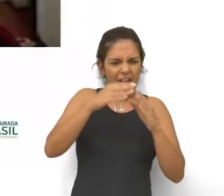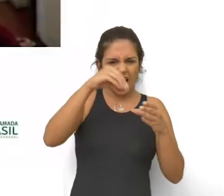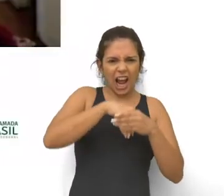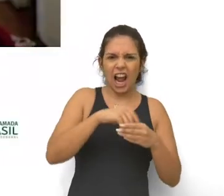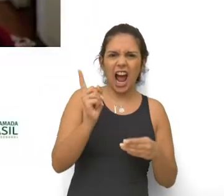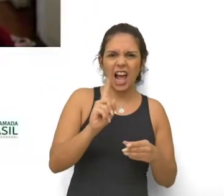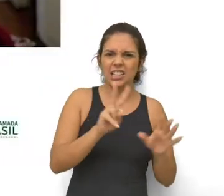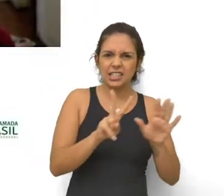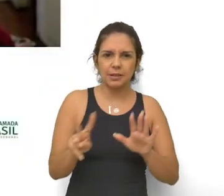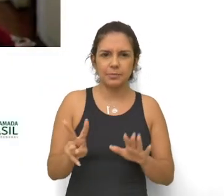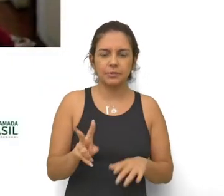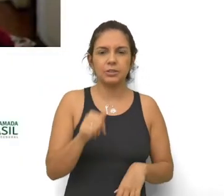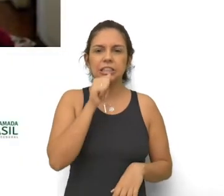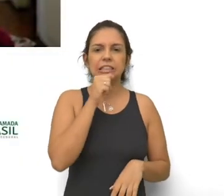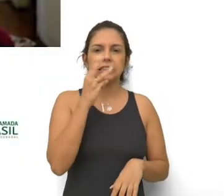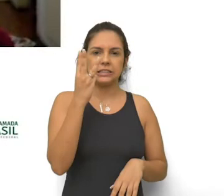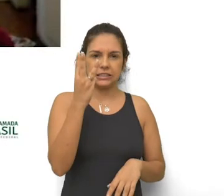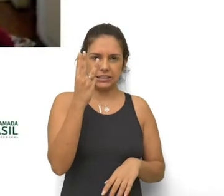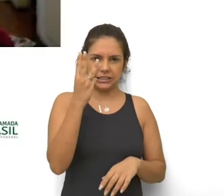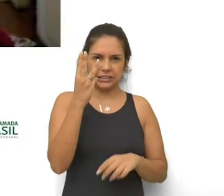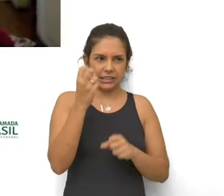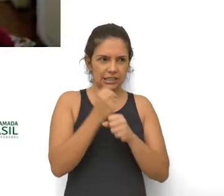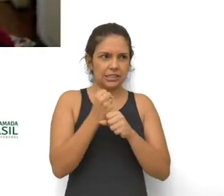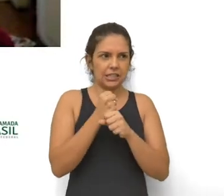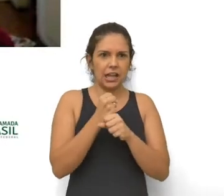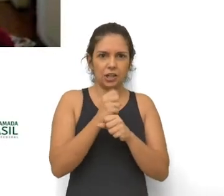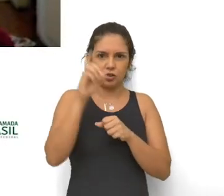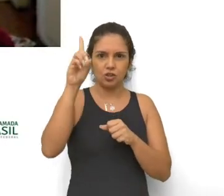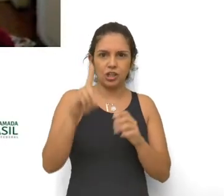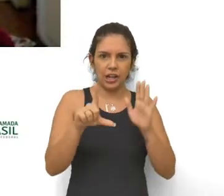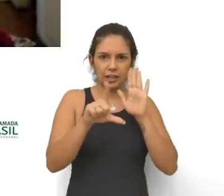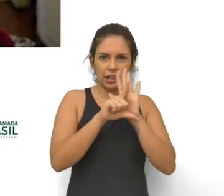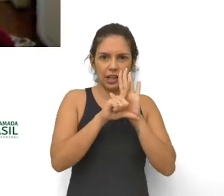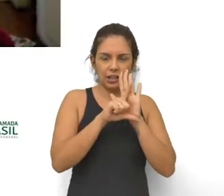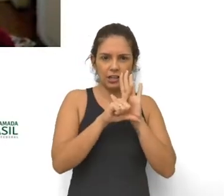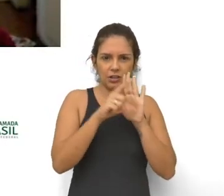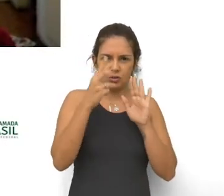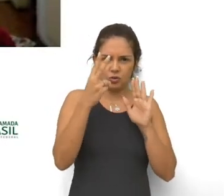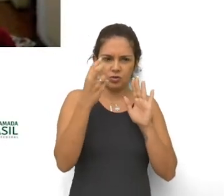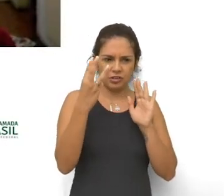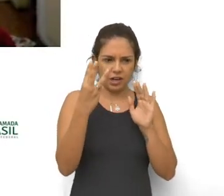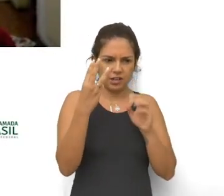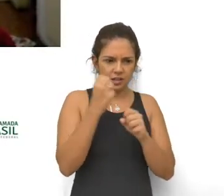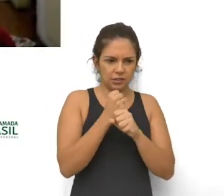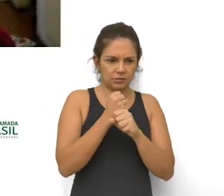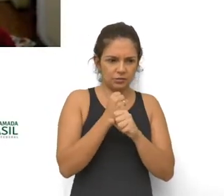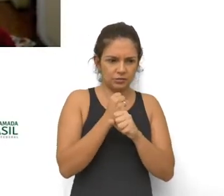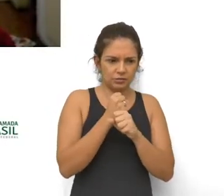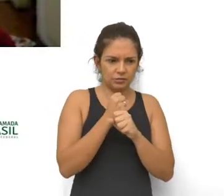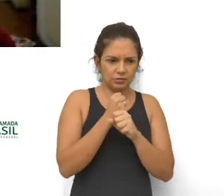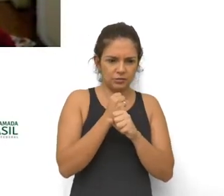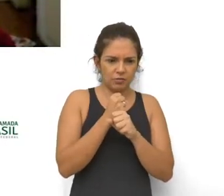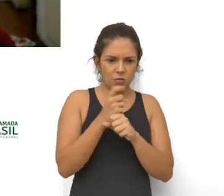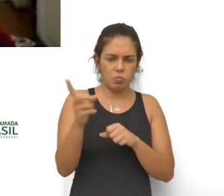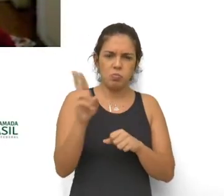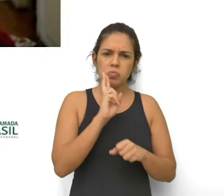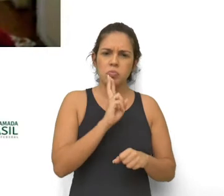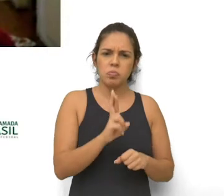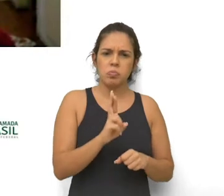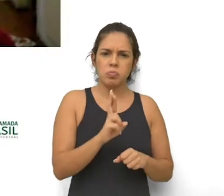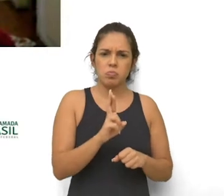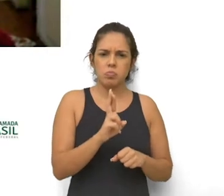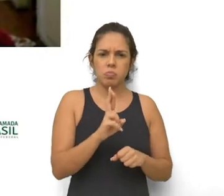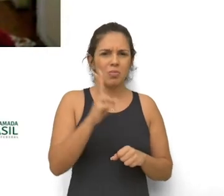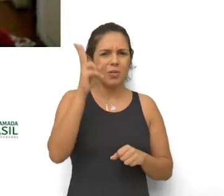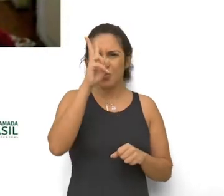quiser? Quantos anos? 3 anos só que doméstica tem legislação, né? 2 ou 3 anos. Uma loucura isso. Eu